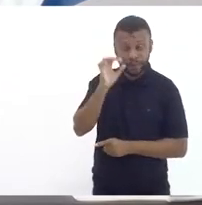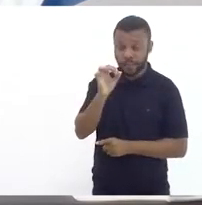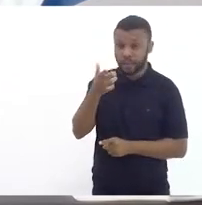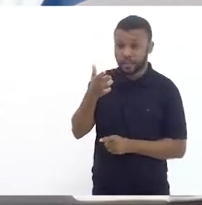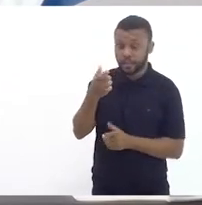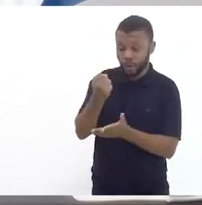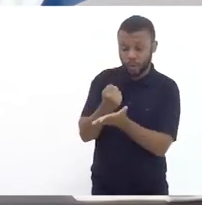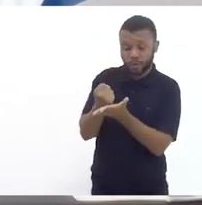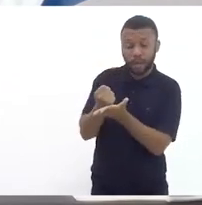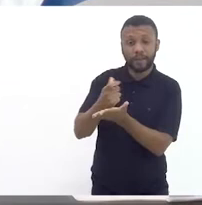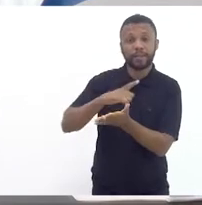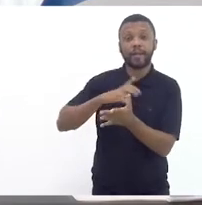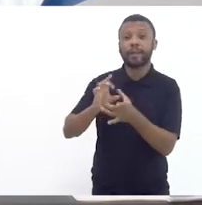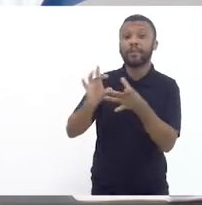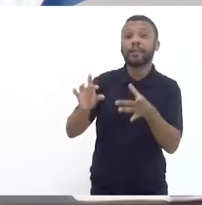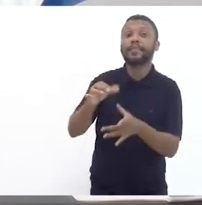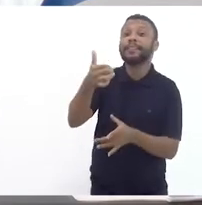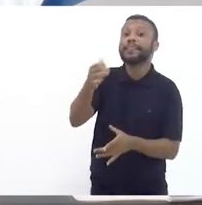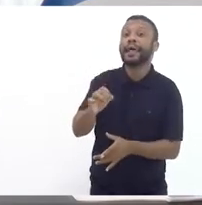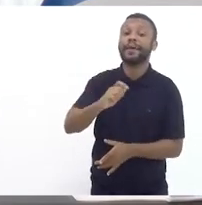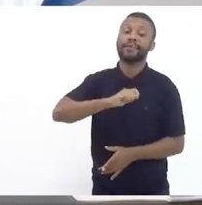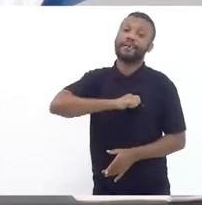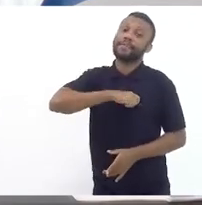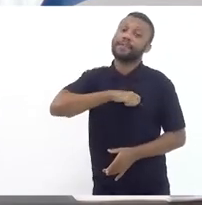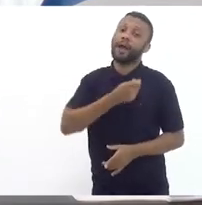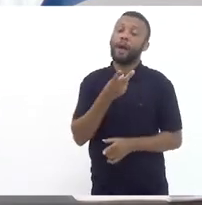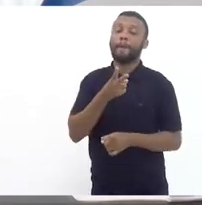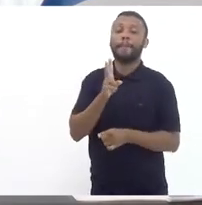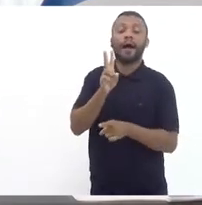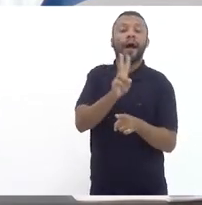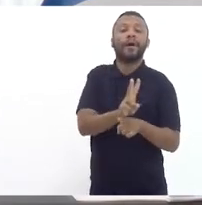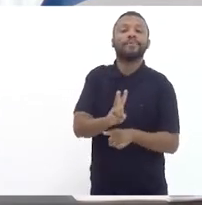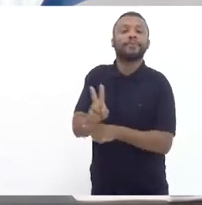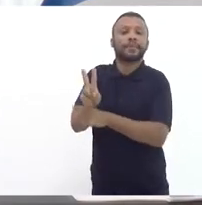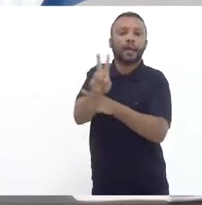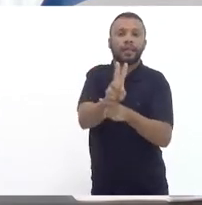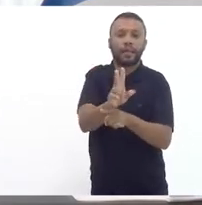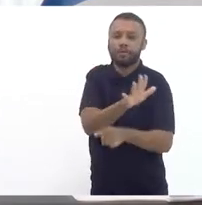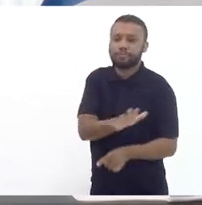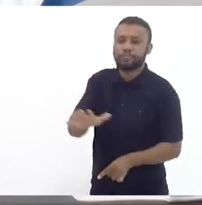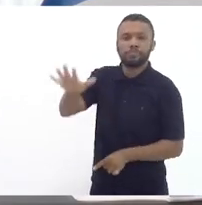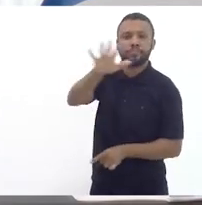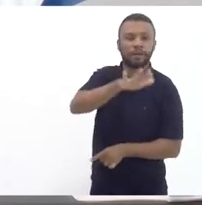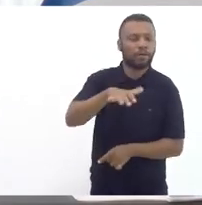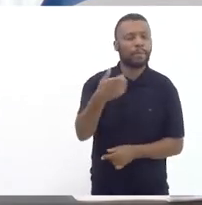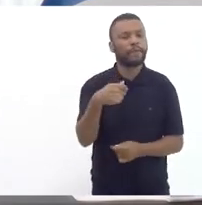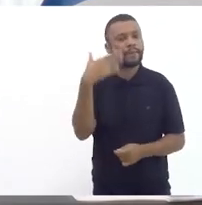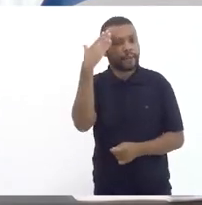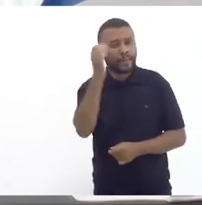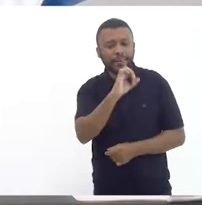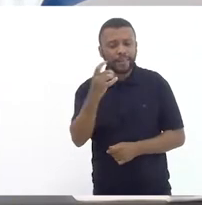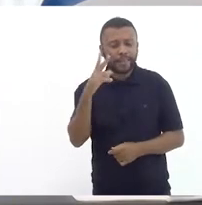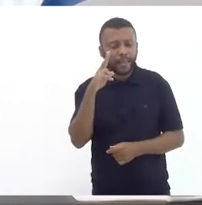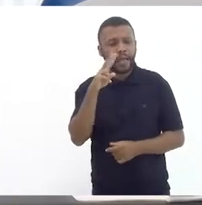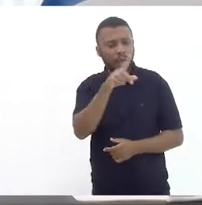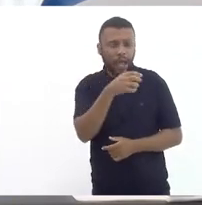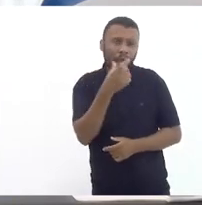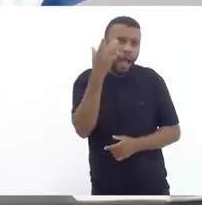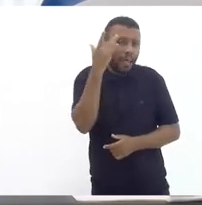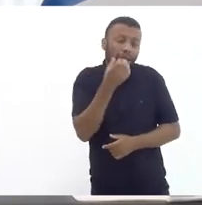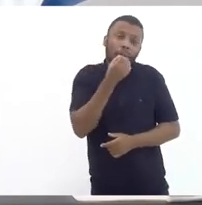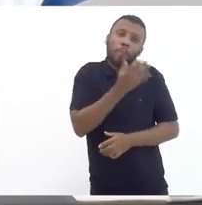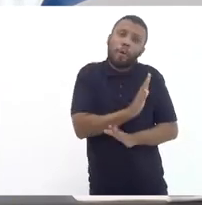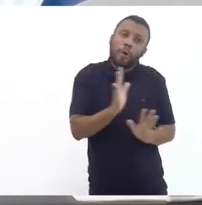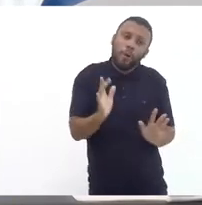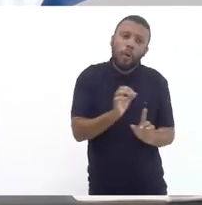fiscais para fazer a fiscalização da malha ferroviária do Estado. Eu queria saber se o senhor, se o senhor considera satisfatório e o que pode